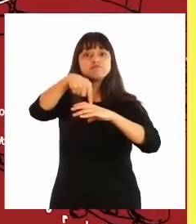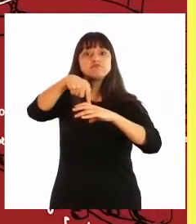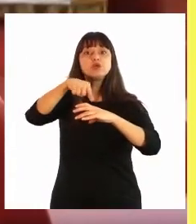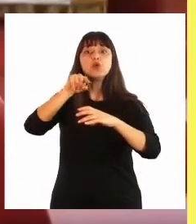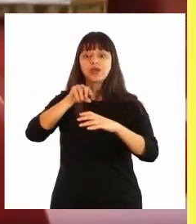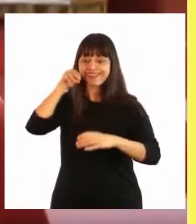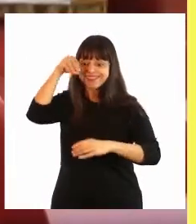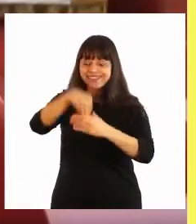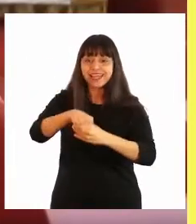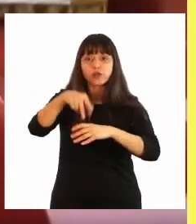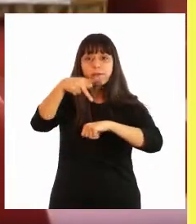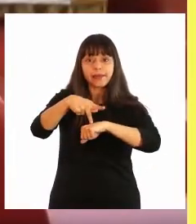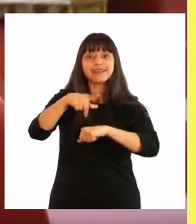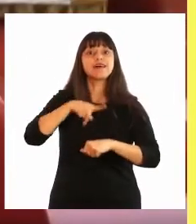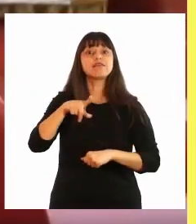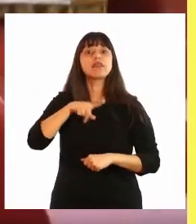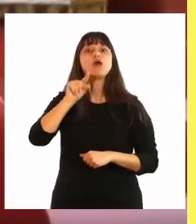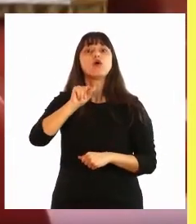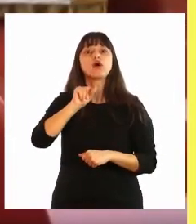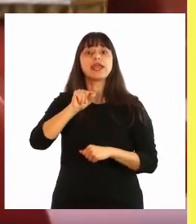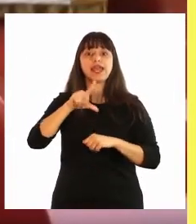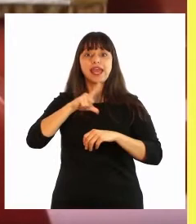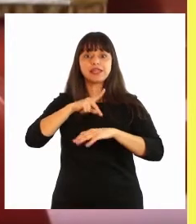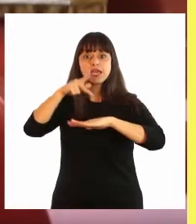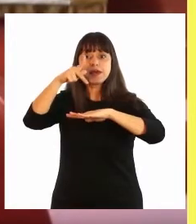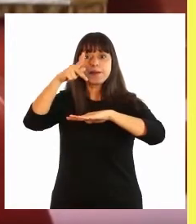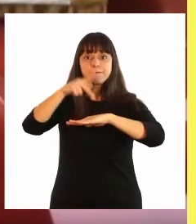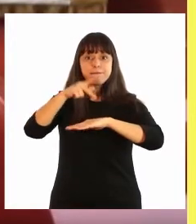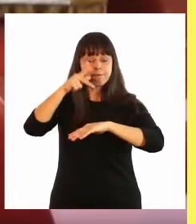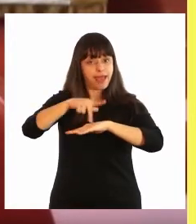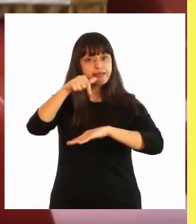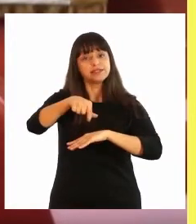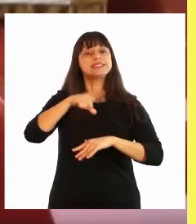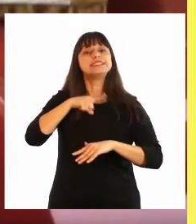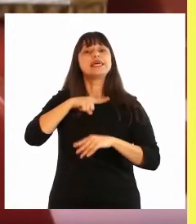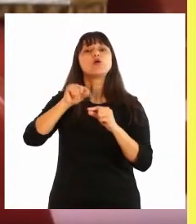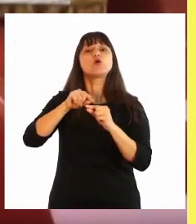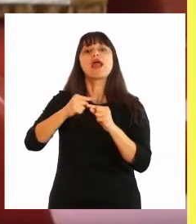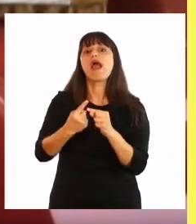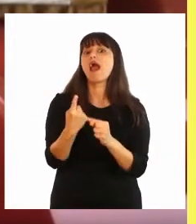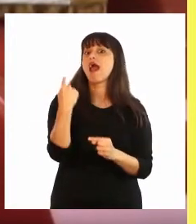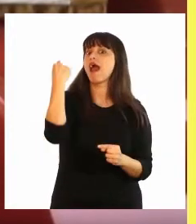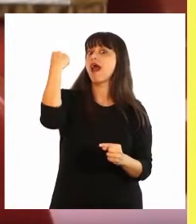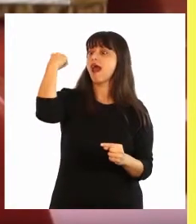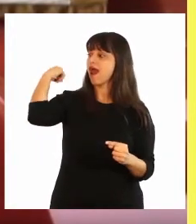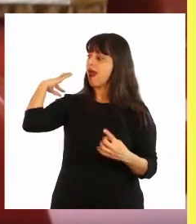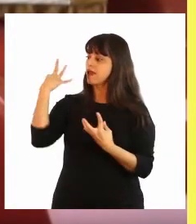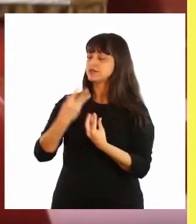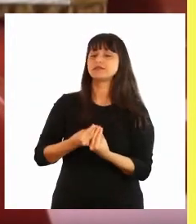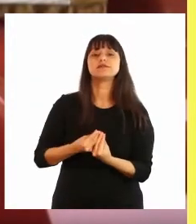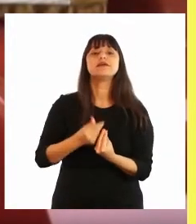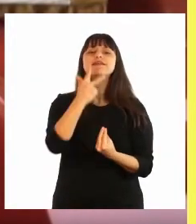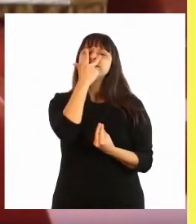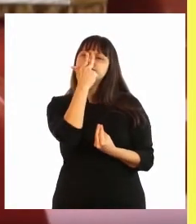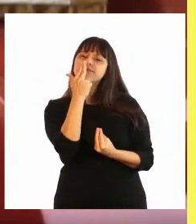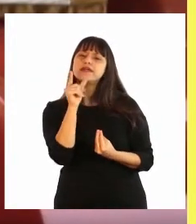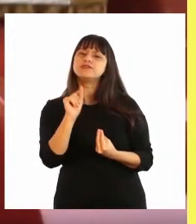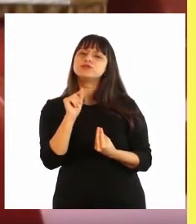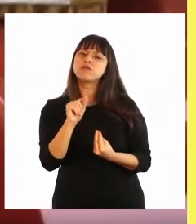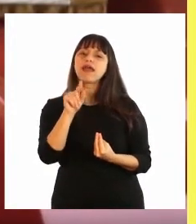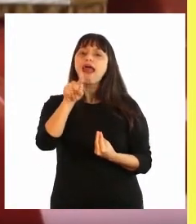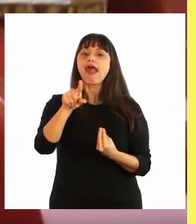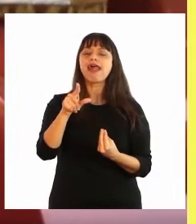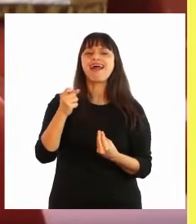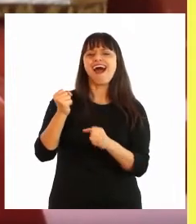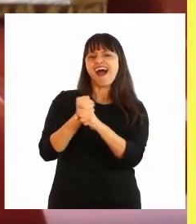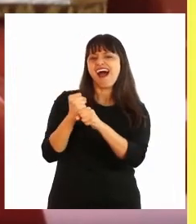Bendegó tem uma ancestralidade, né, e nisso existe uma correspondência, né, quando você fala sobre a idade dele